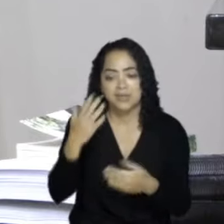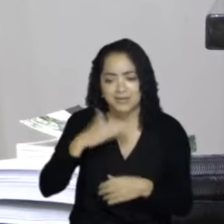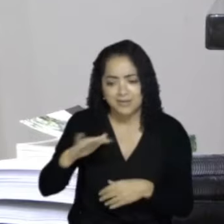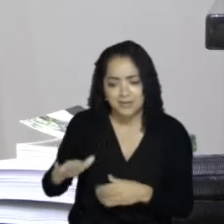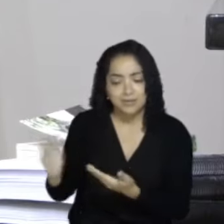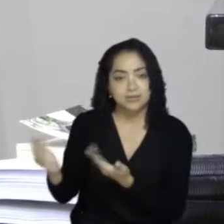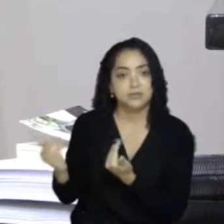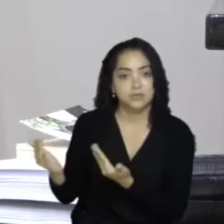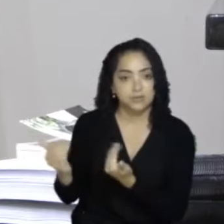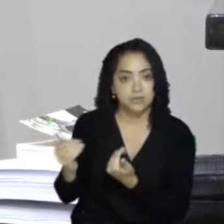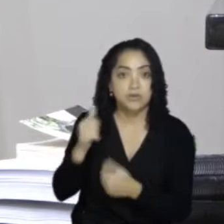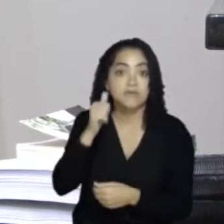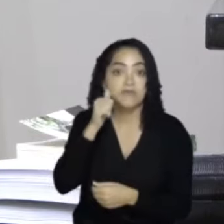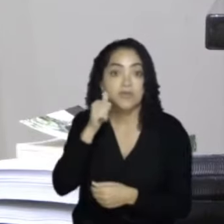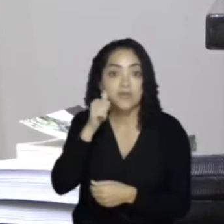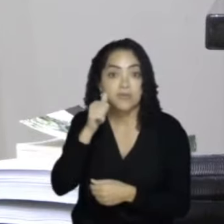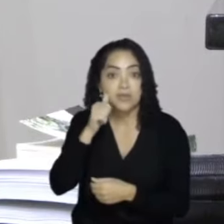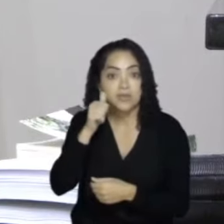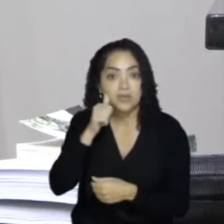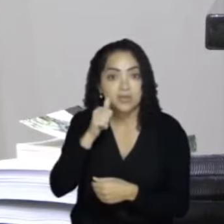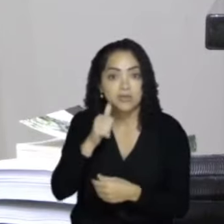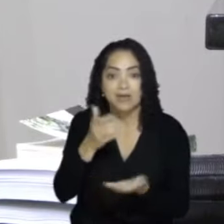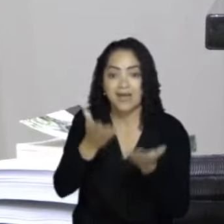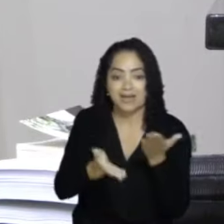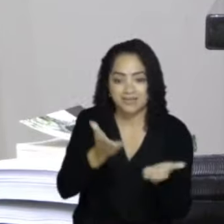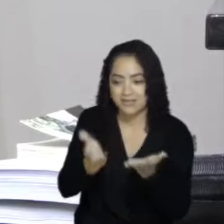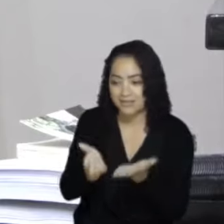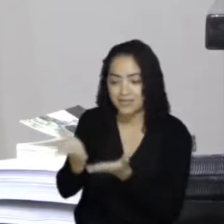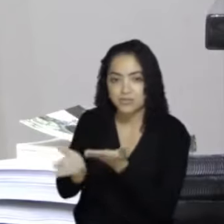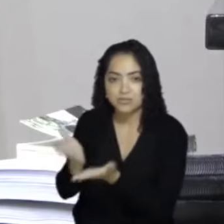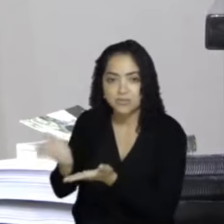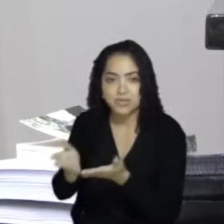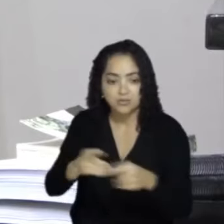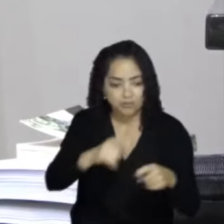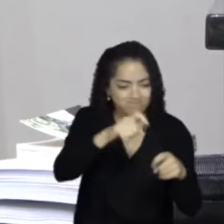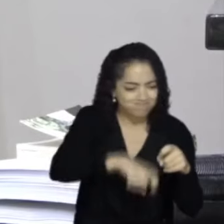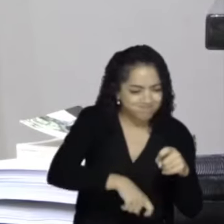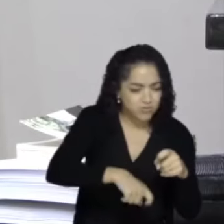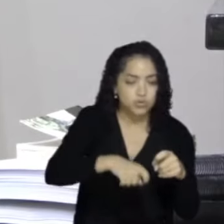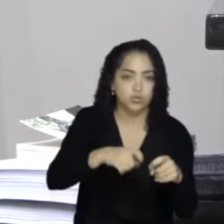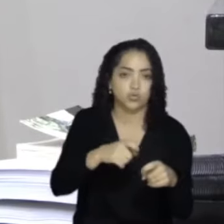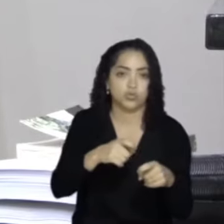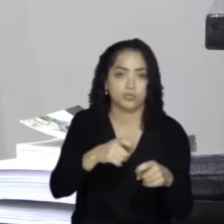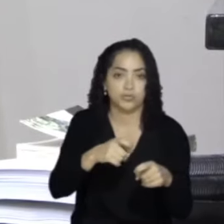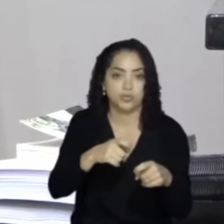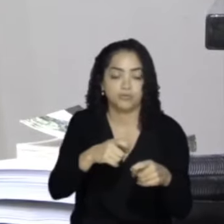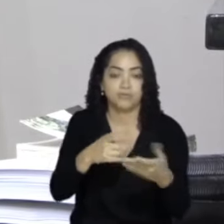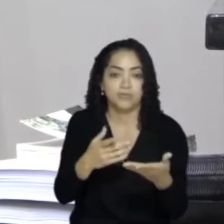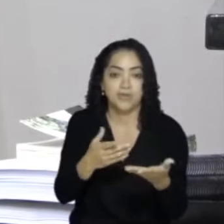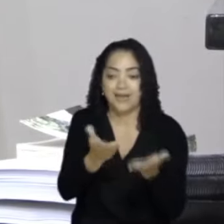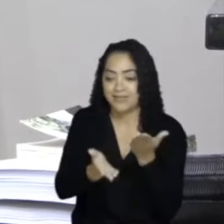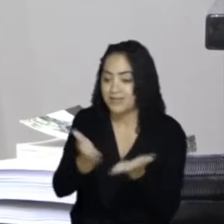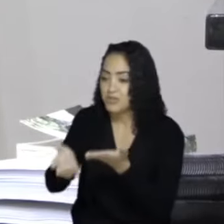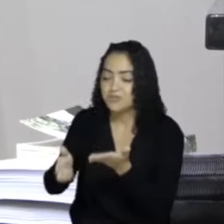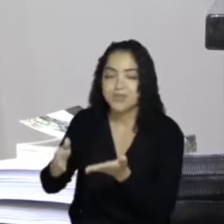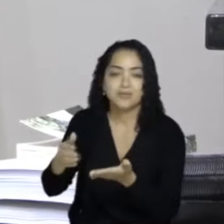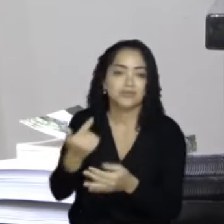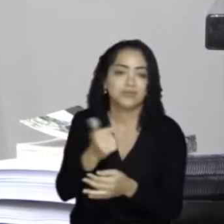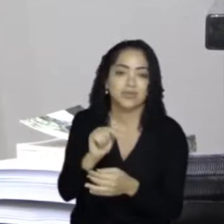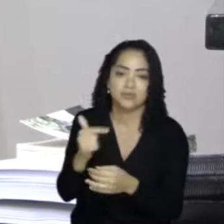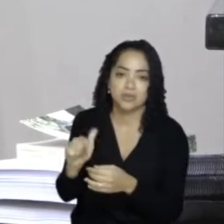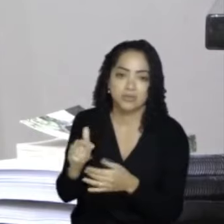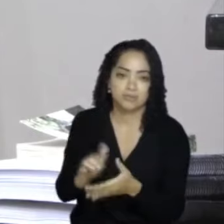adolescentes do sexo feminino sem atendimento após estupro e caso de agressão, abuso e pedofilia. Esta casa aprovou um projeto